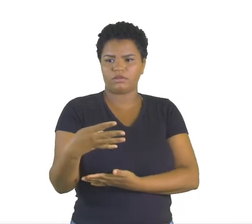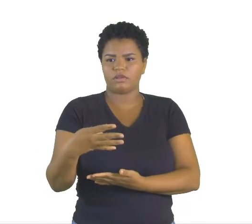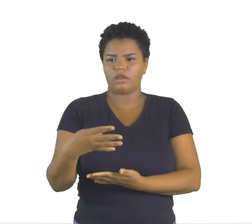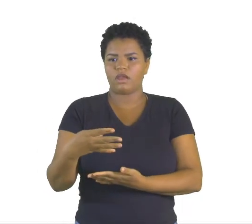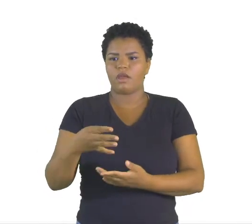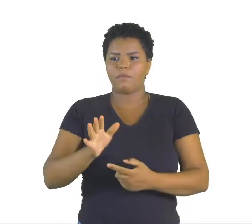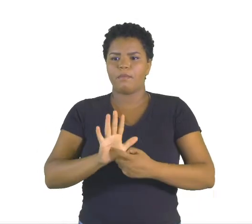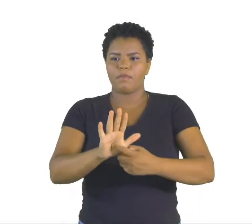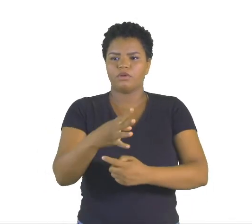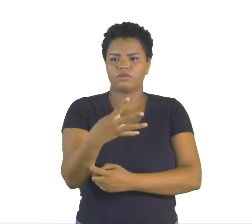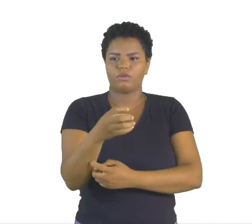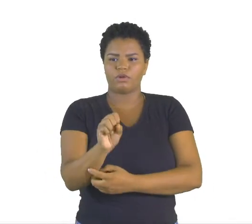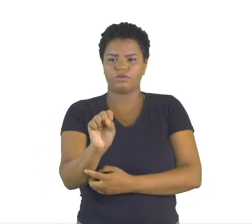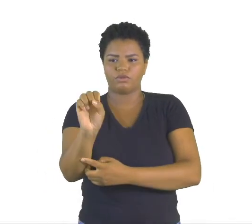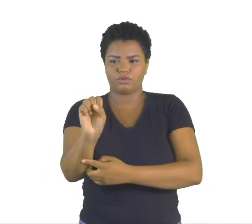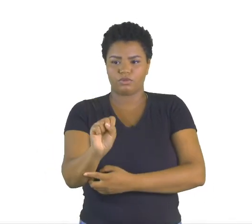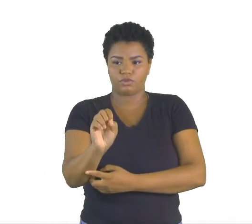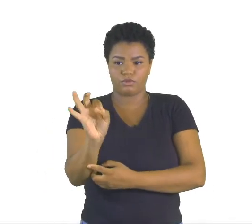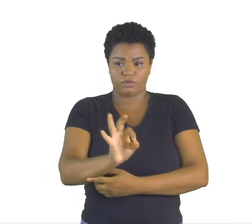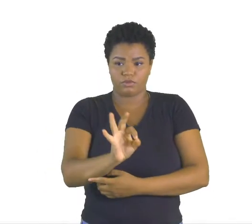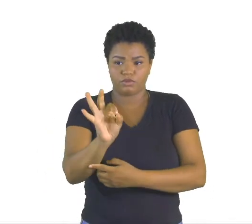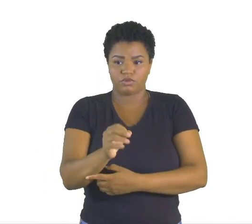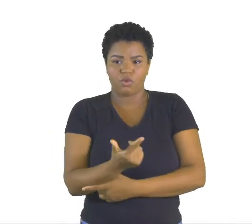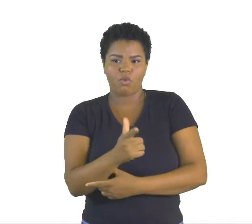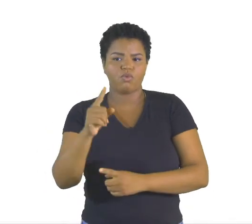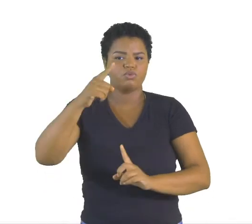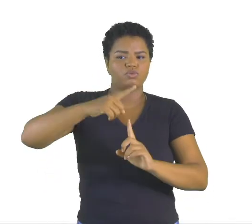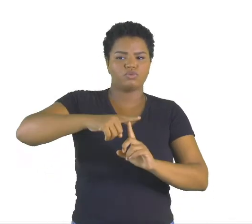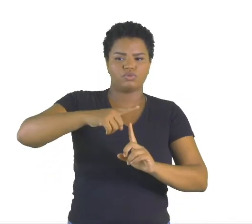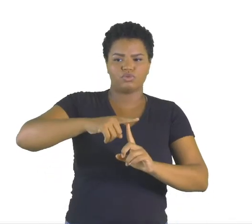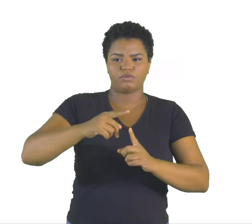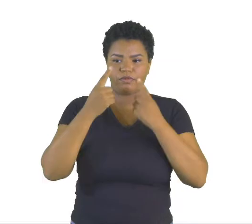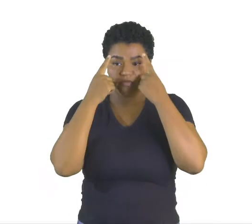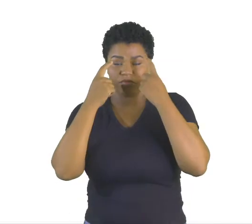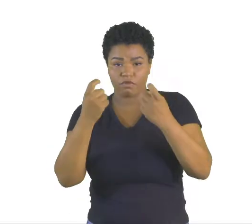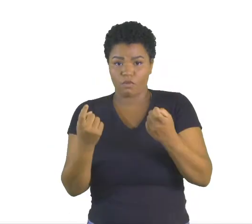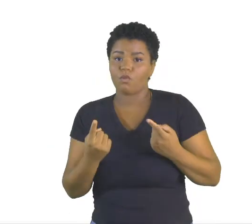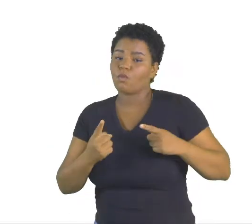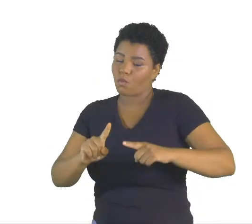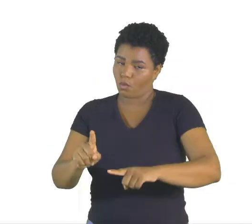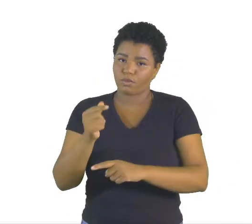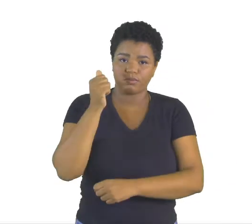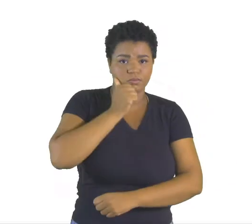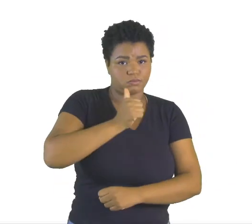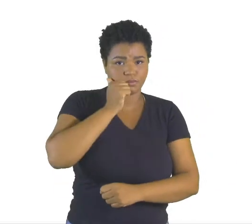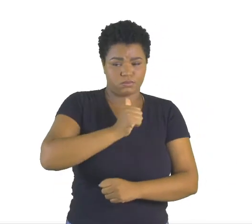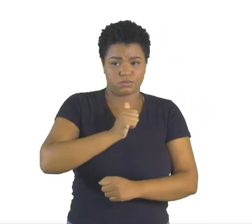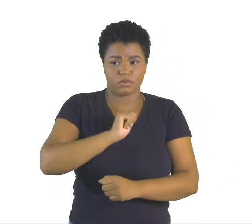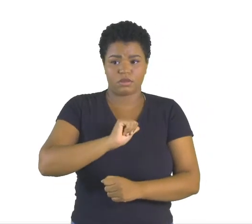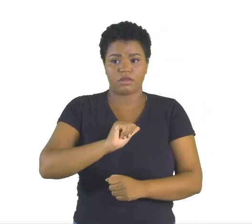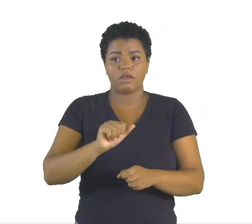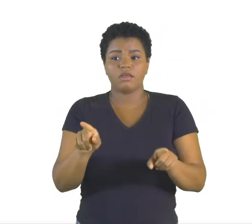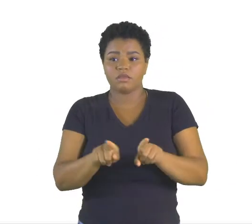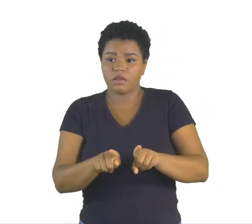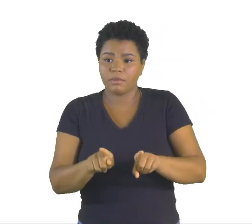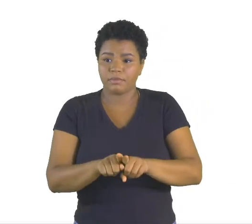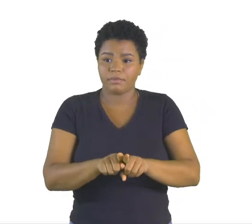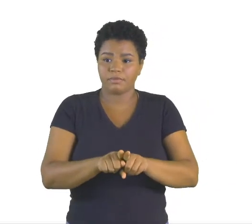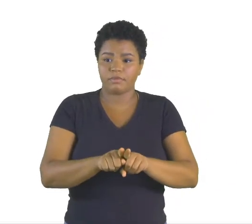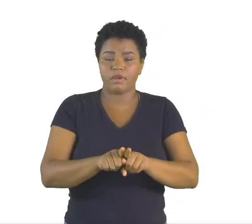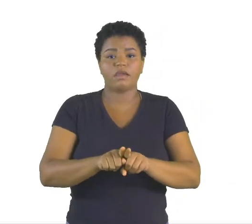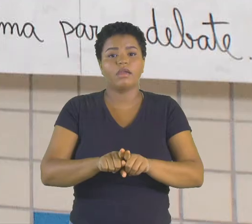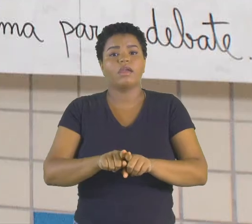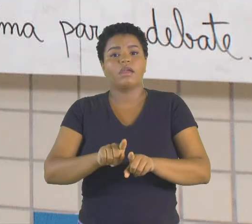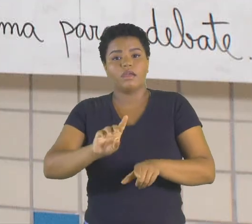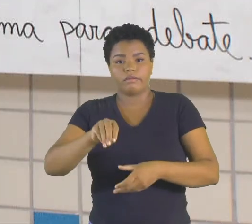de 48% de outros tipos de violência contra a mulher, dentre esses a